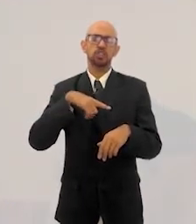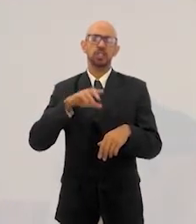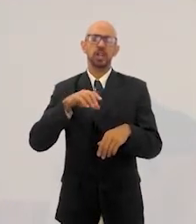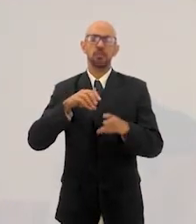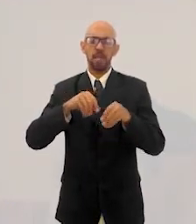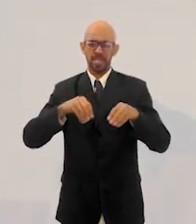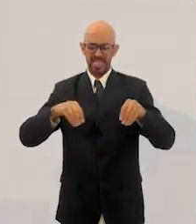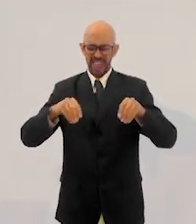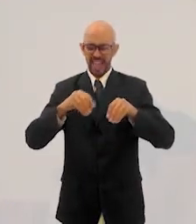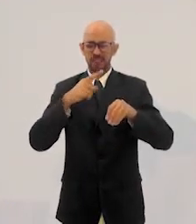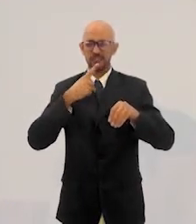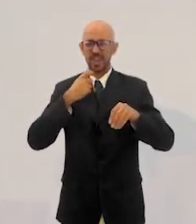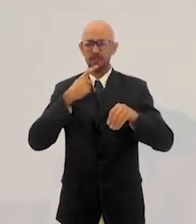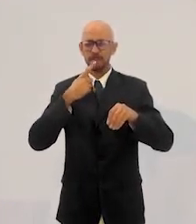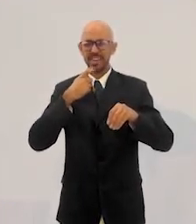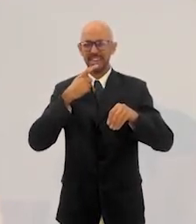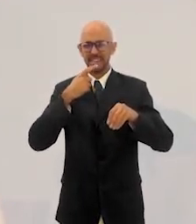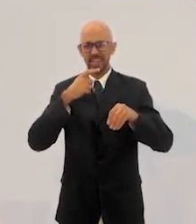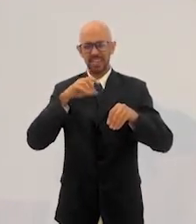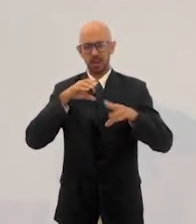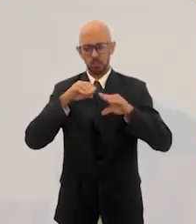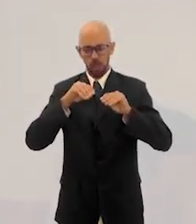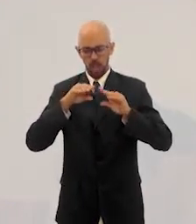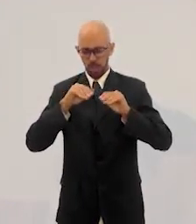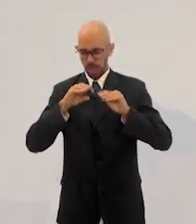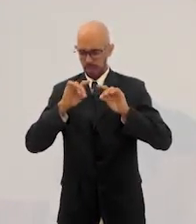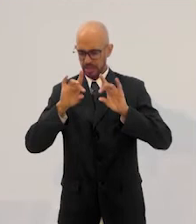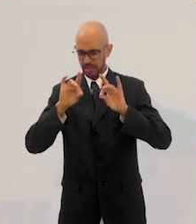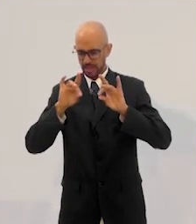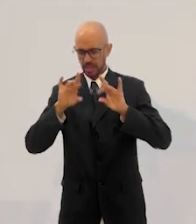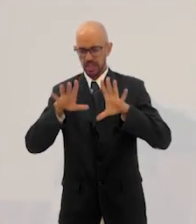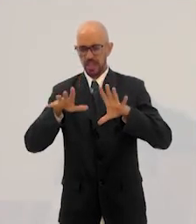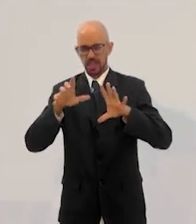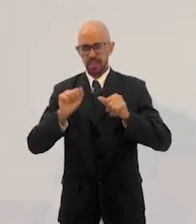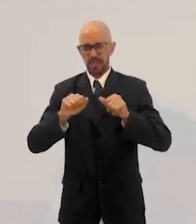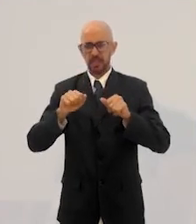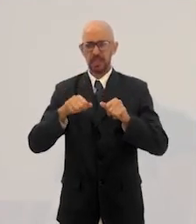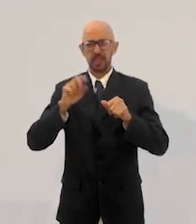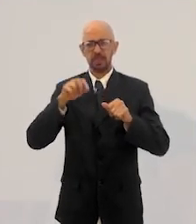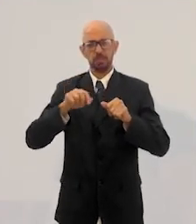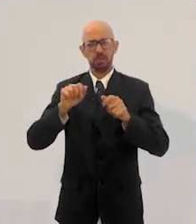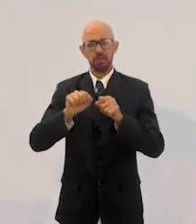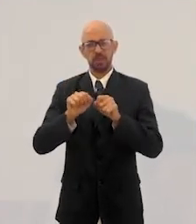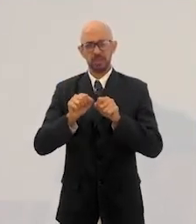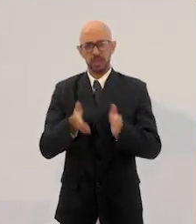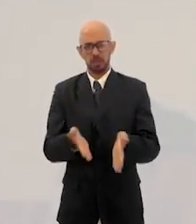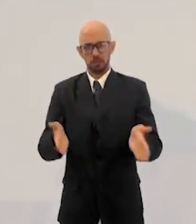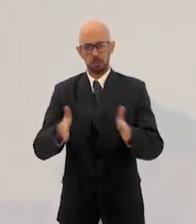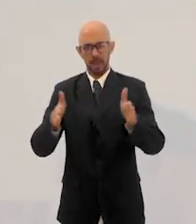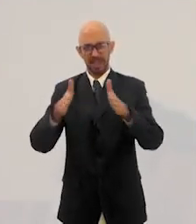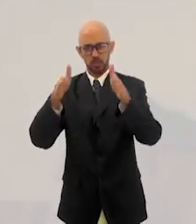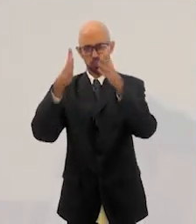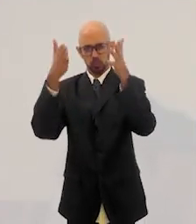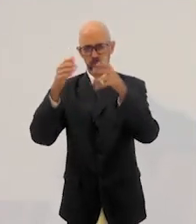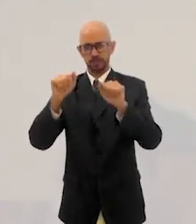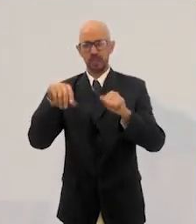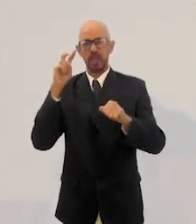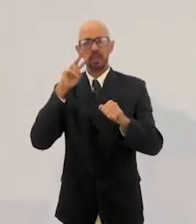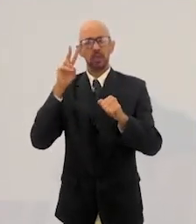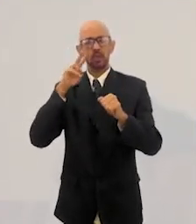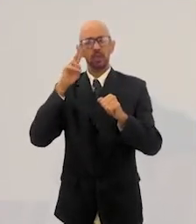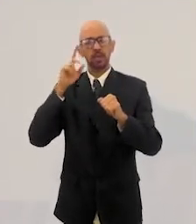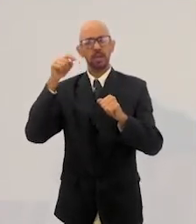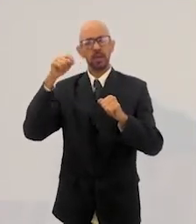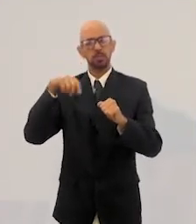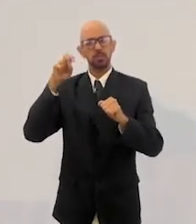muito comum lá em Salvador, e parece uma argila, ele é uma argila, né? E eu lembro de eu ter lido uma parte lá dos livros bíblicos, aí eu